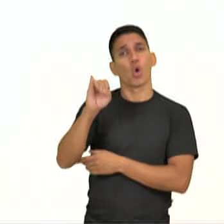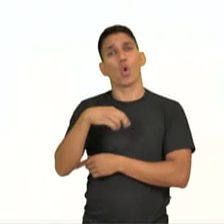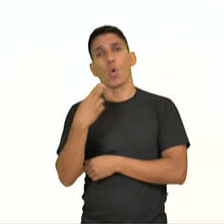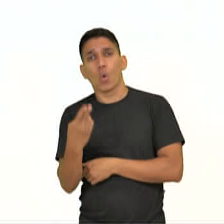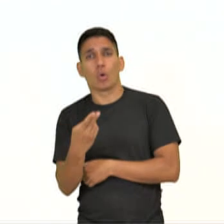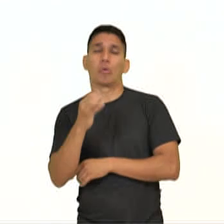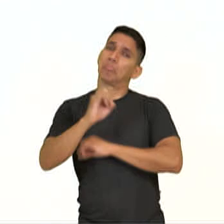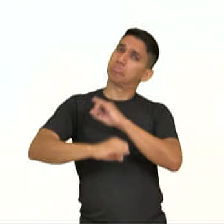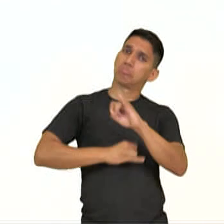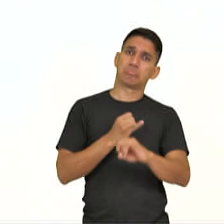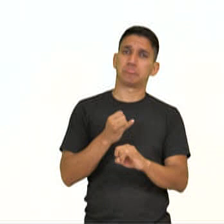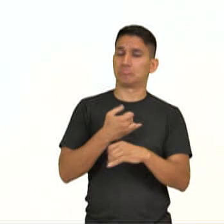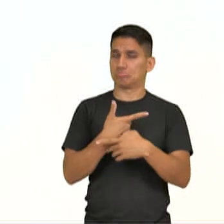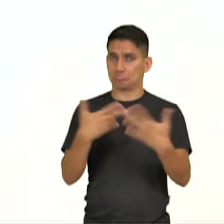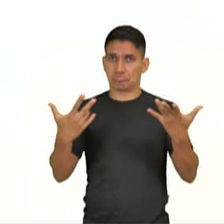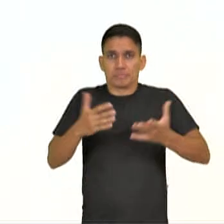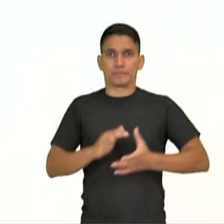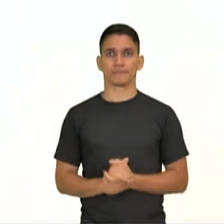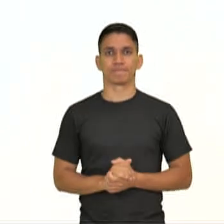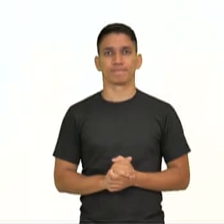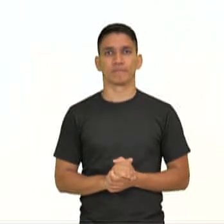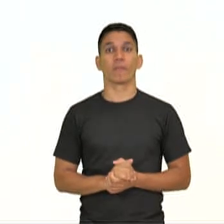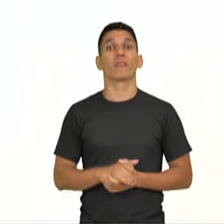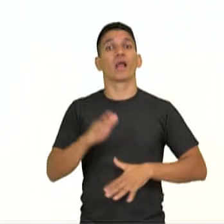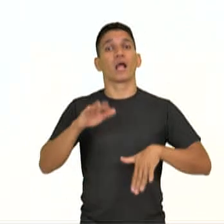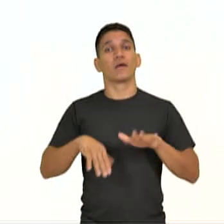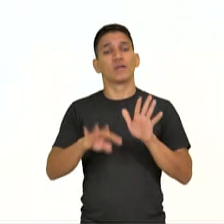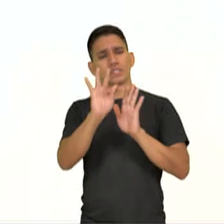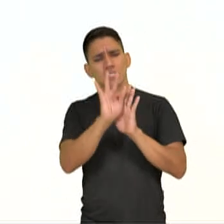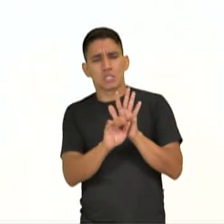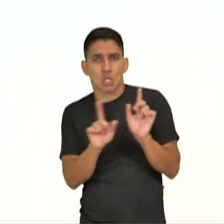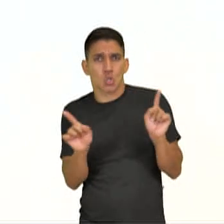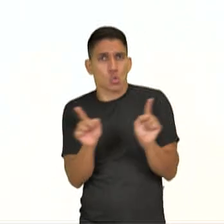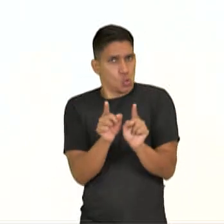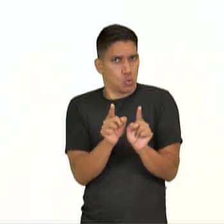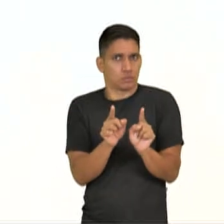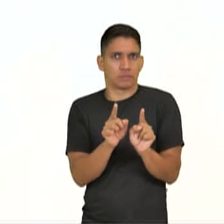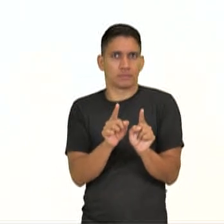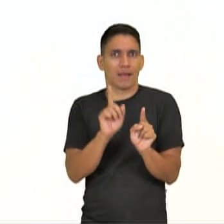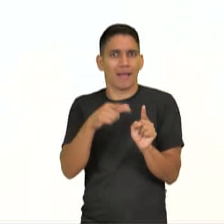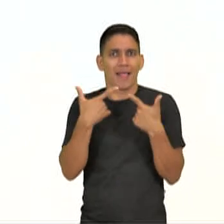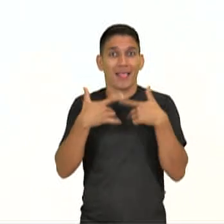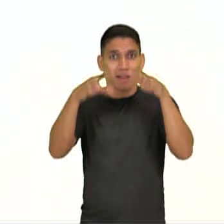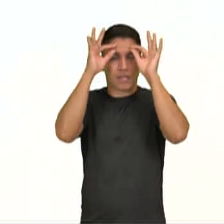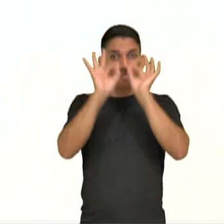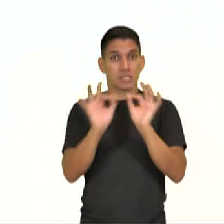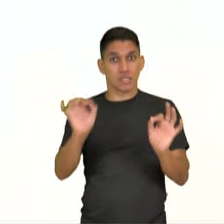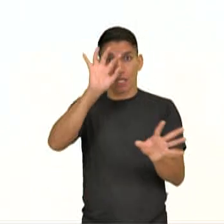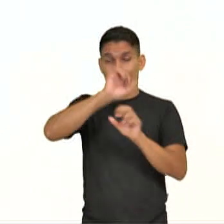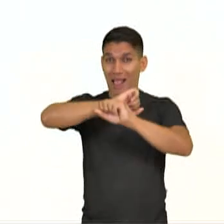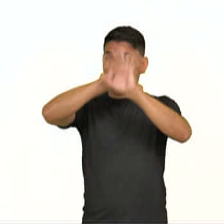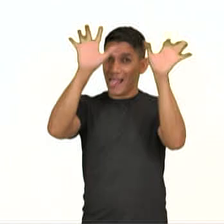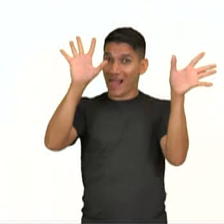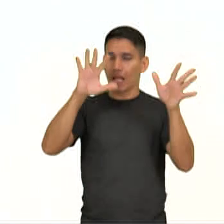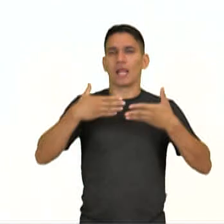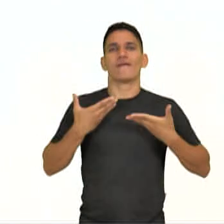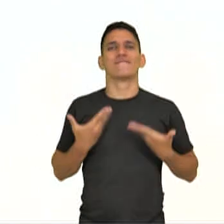eletrônicos. Geralmente são textos curtos, né? A linguagem é simples, clara e